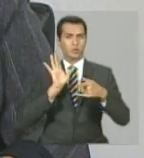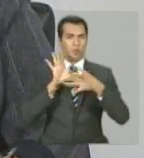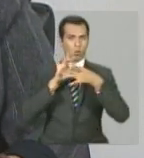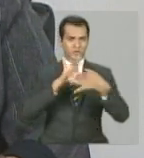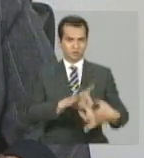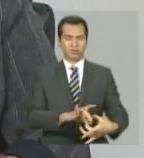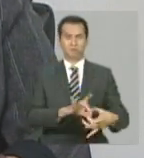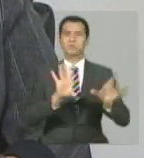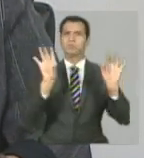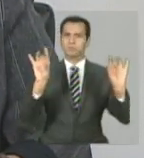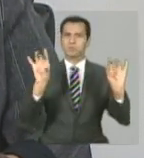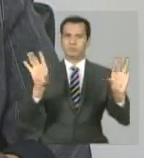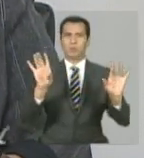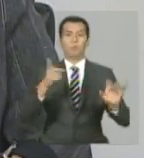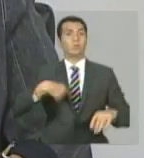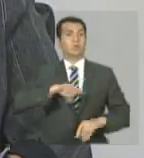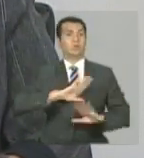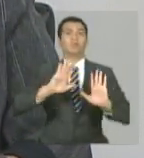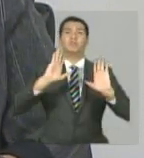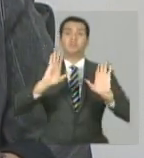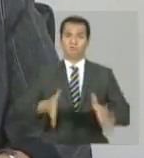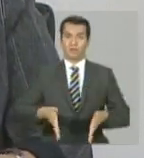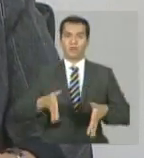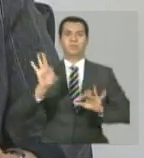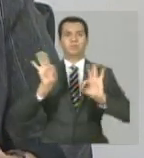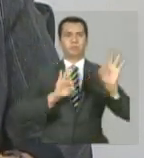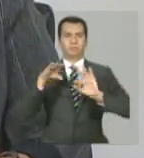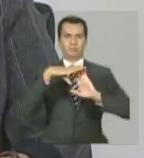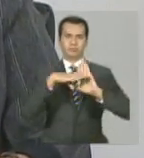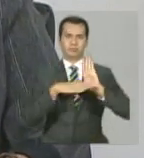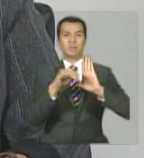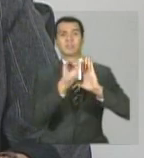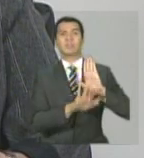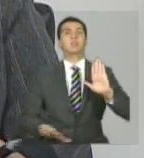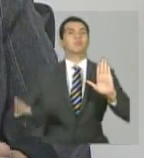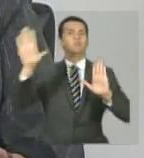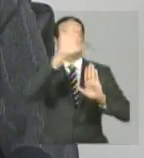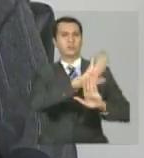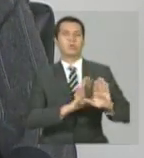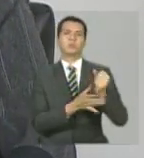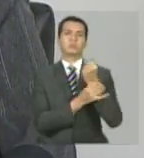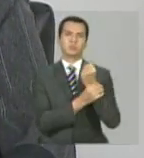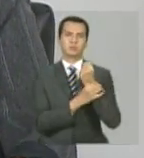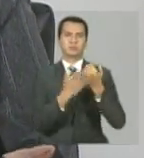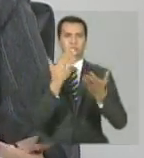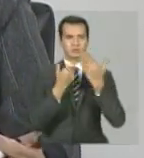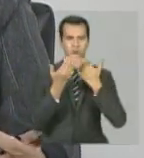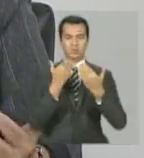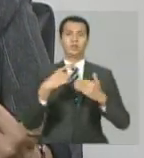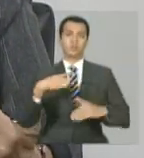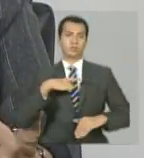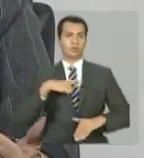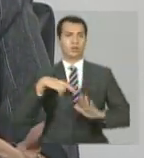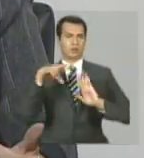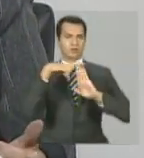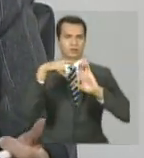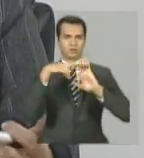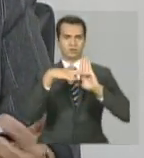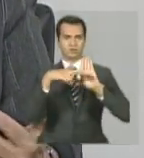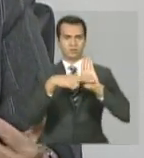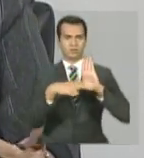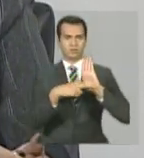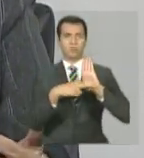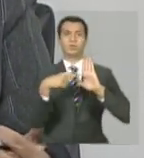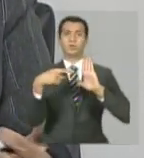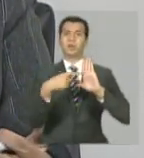plano nacional de segurança alimentar, com várias diretrizes, e essas diretrizes elas foram estabelecidas desde